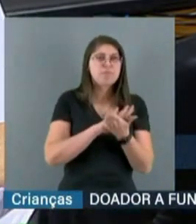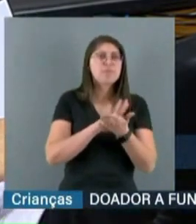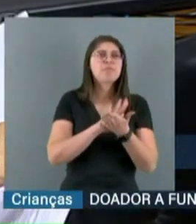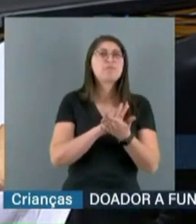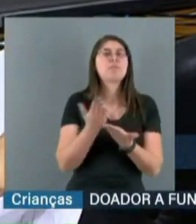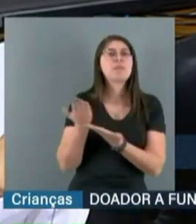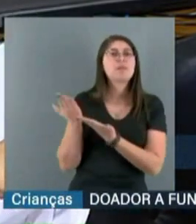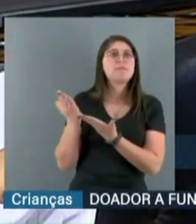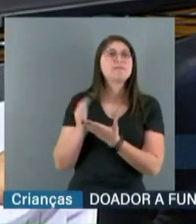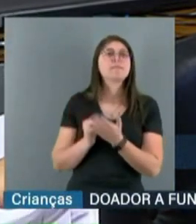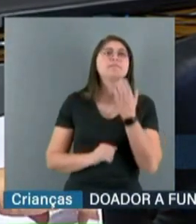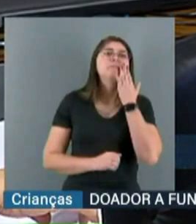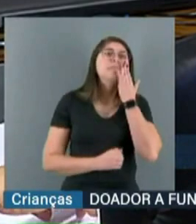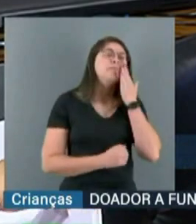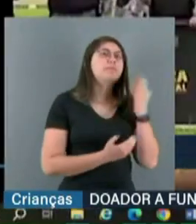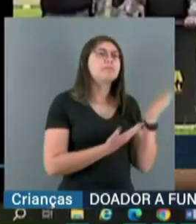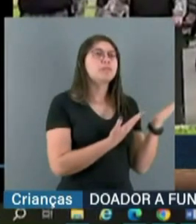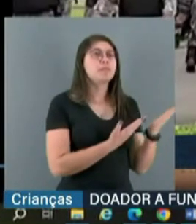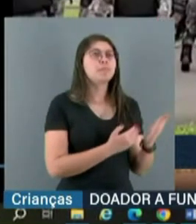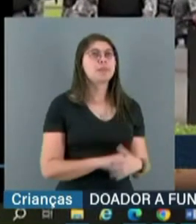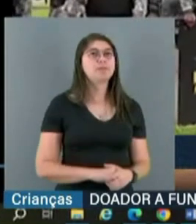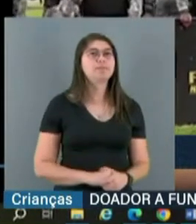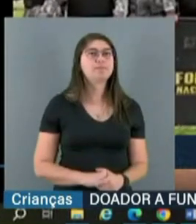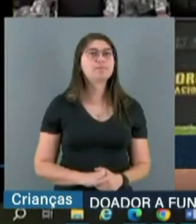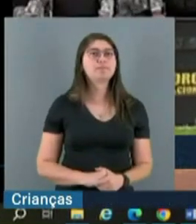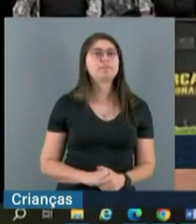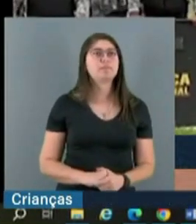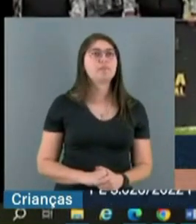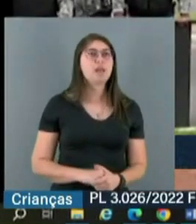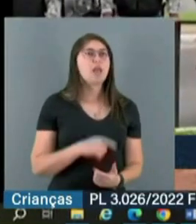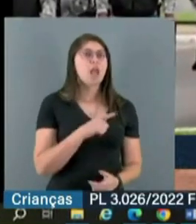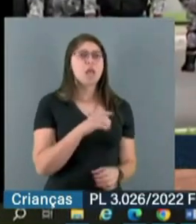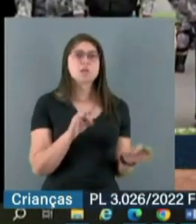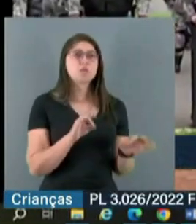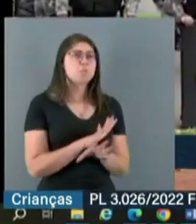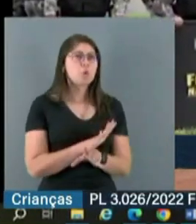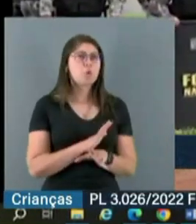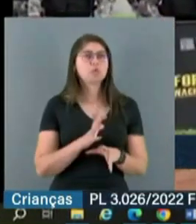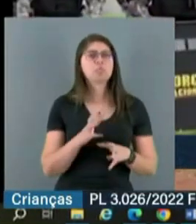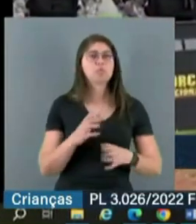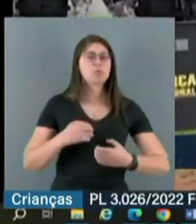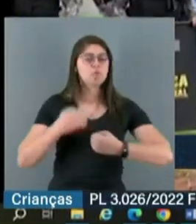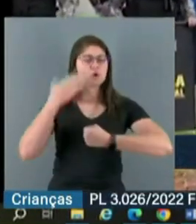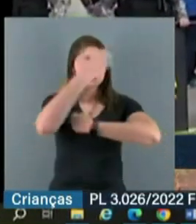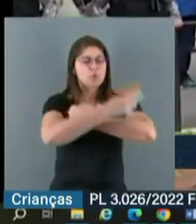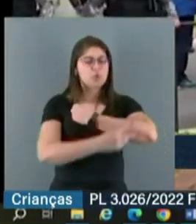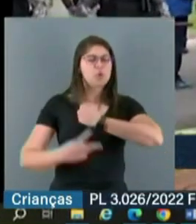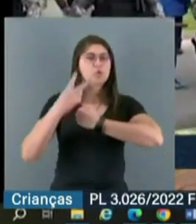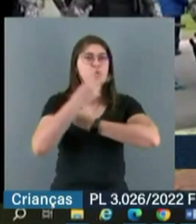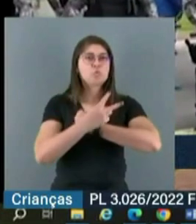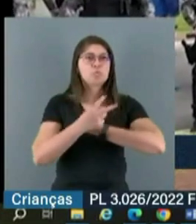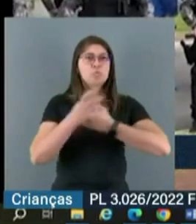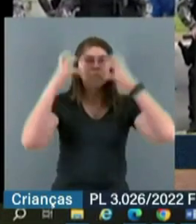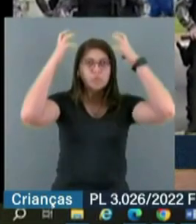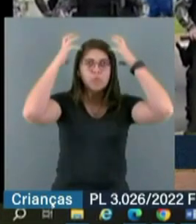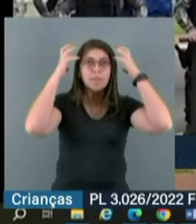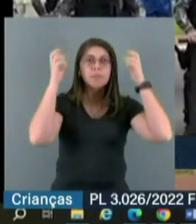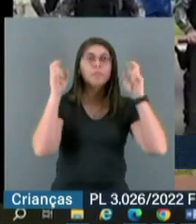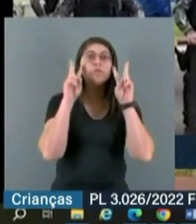Olha lá que lindo Força Nacional escudo capacete arma não sei mais o quê olhando